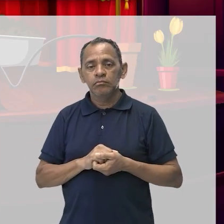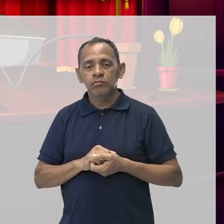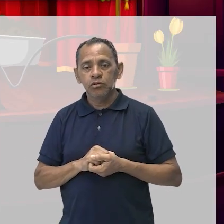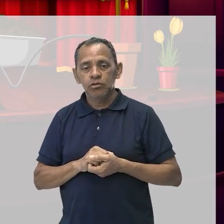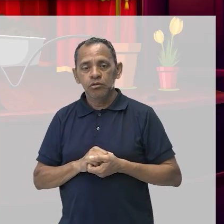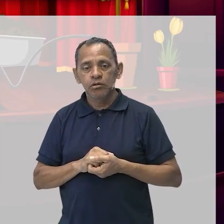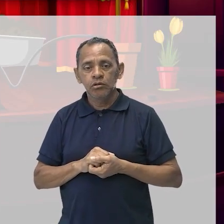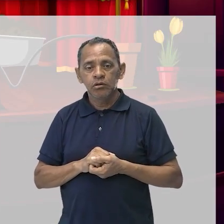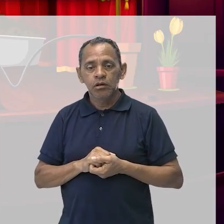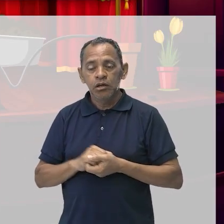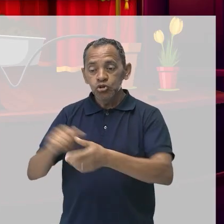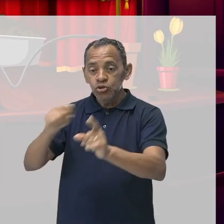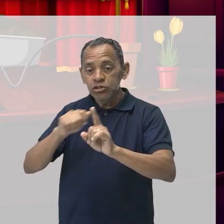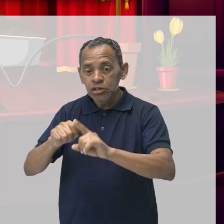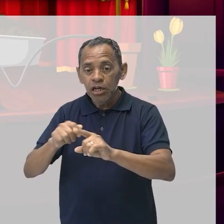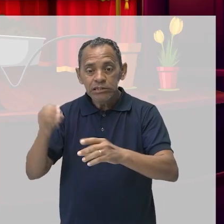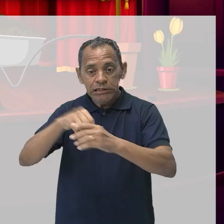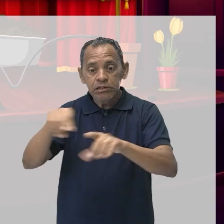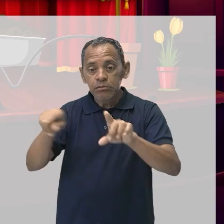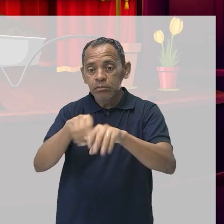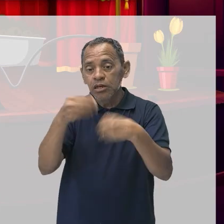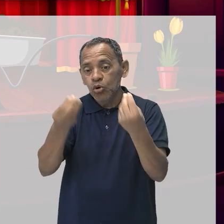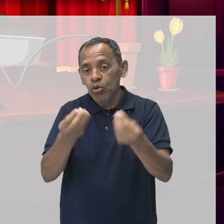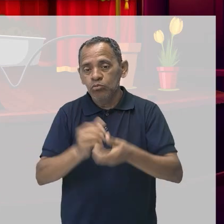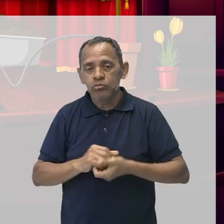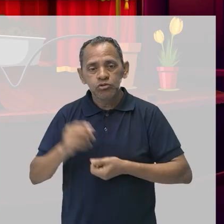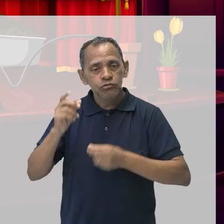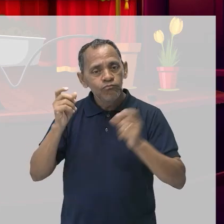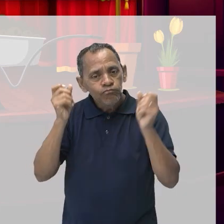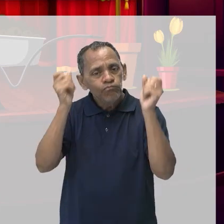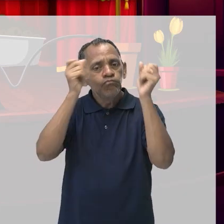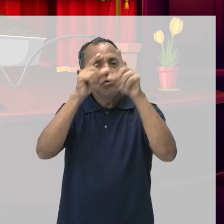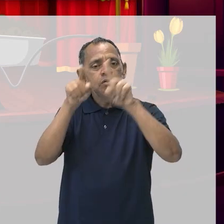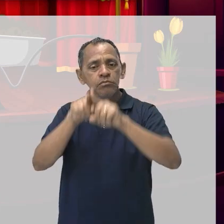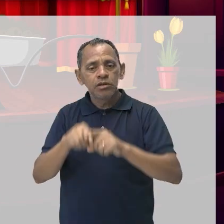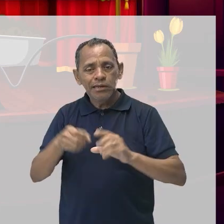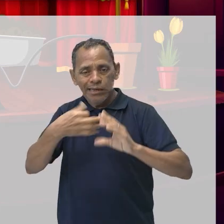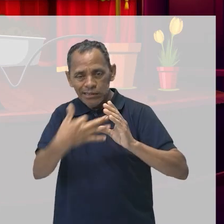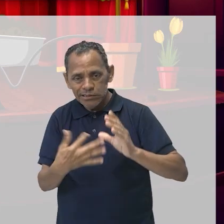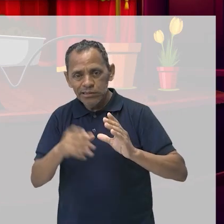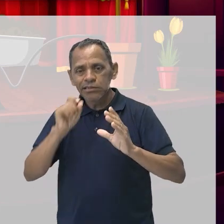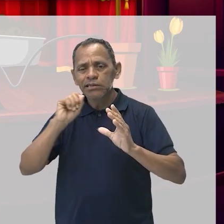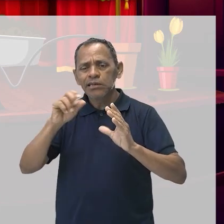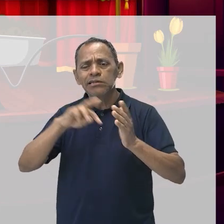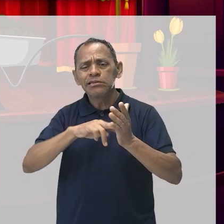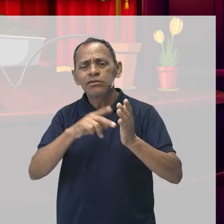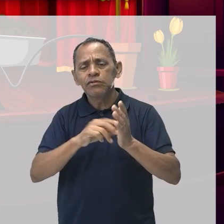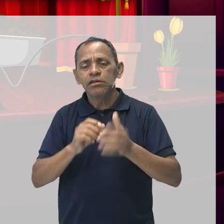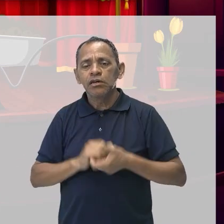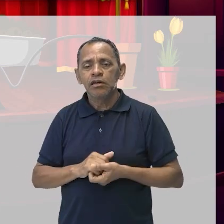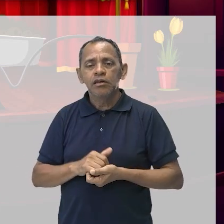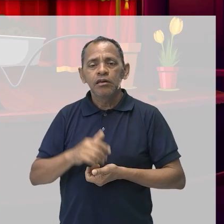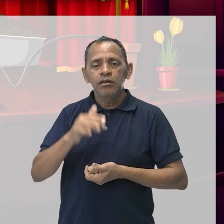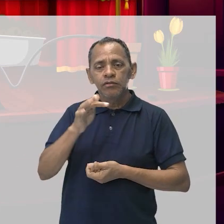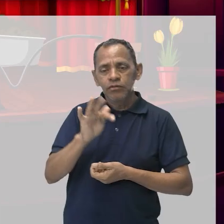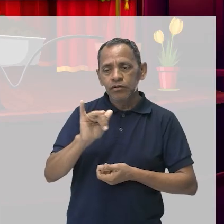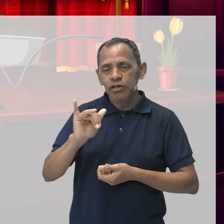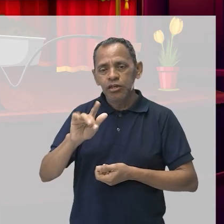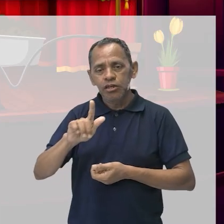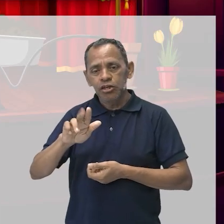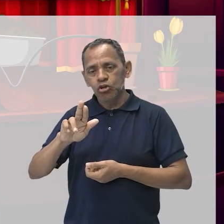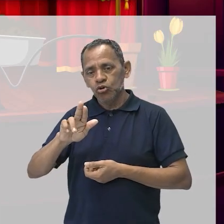mais visíveis da caracterização. Exemplo, o que é o figurino? Um